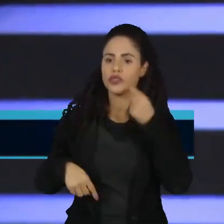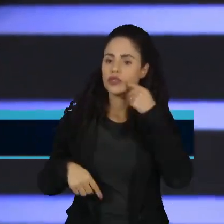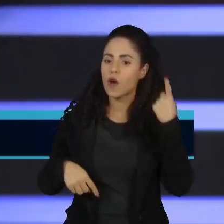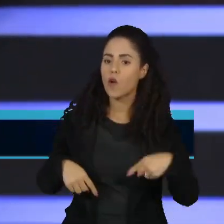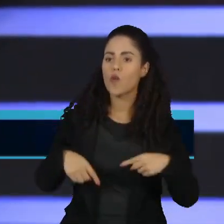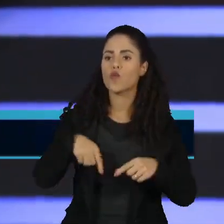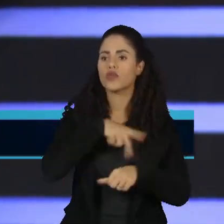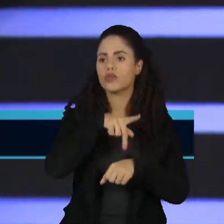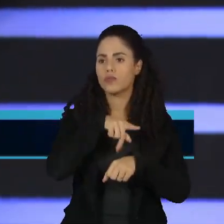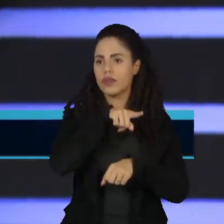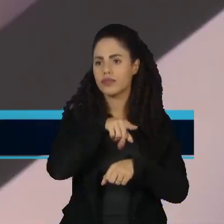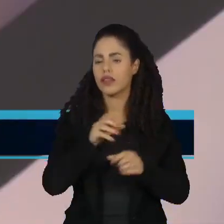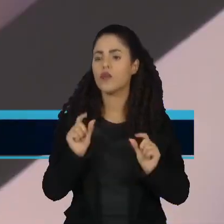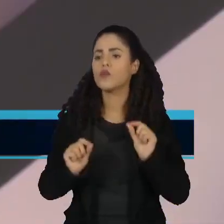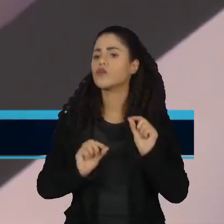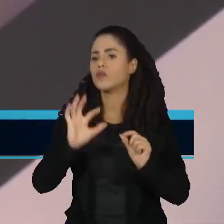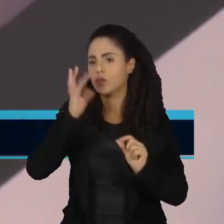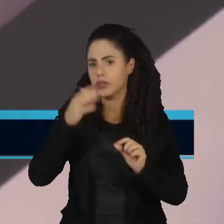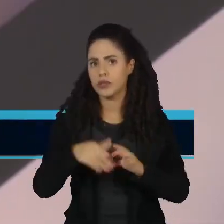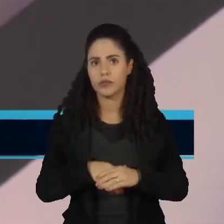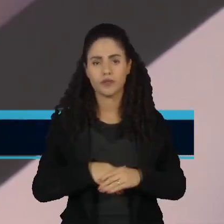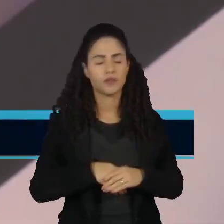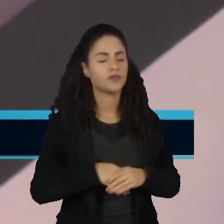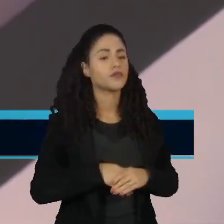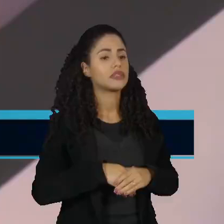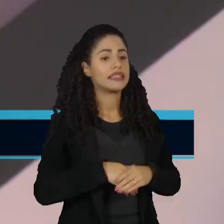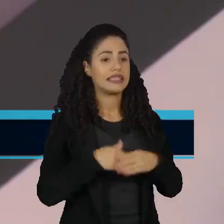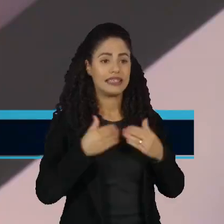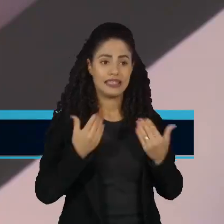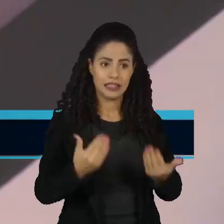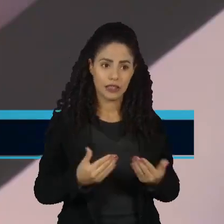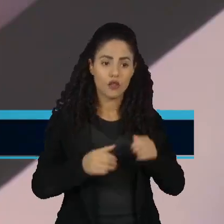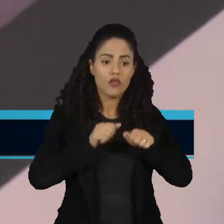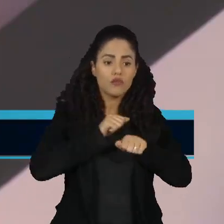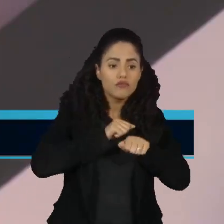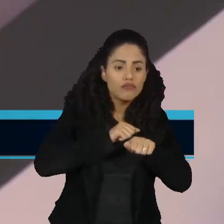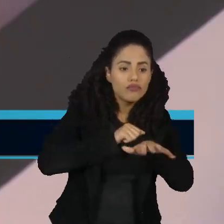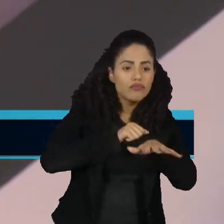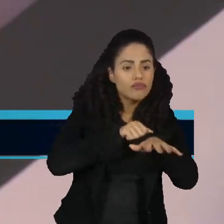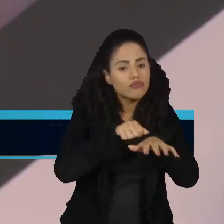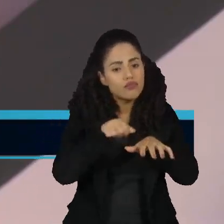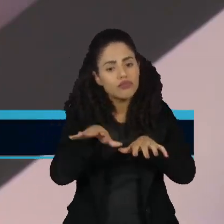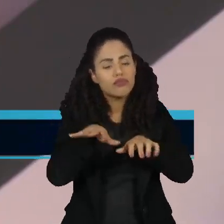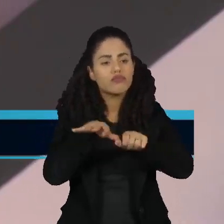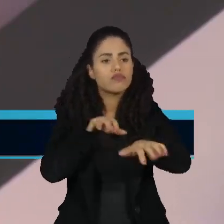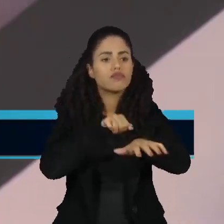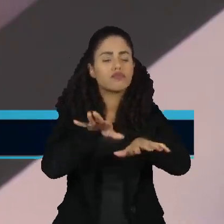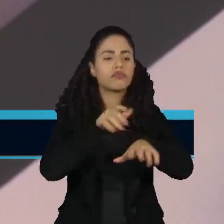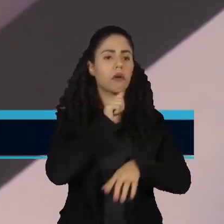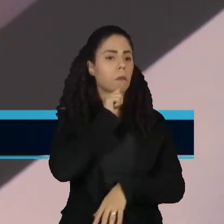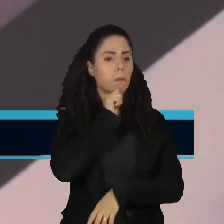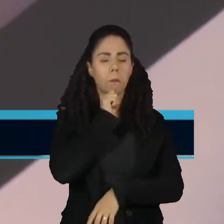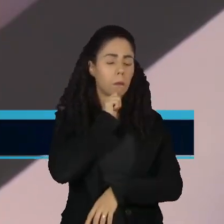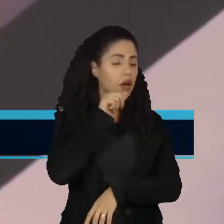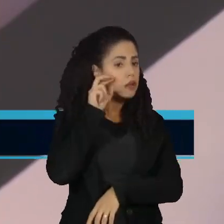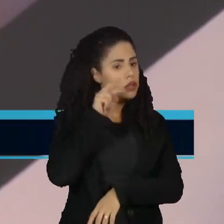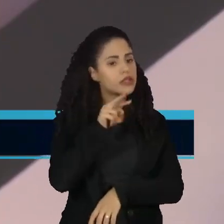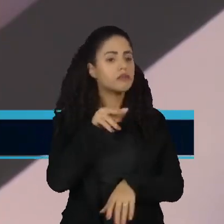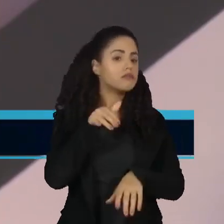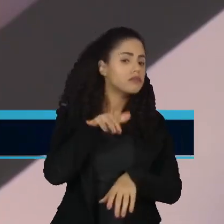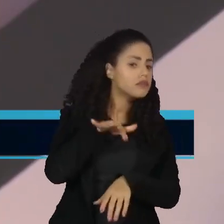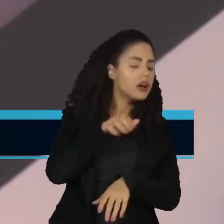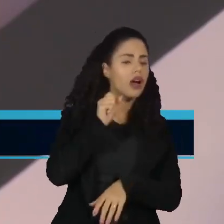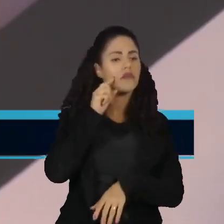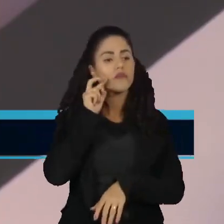e para os países árabes? Acho que o que está acontecendo é uma escalada, mas é uma escalada que a gente não previa tão originalmente, mas sempre estava ali